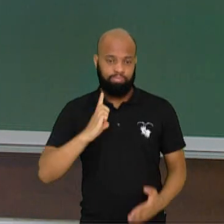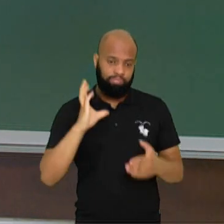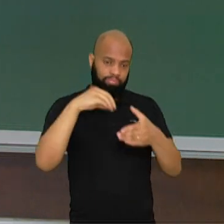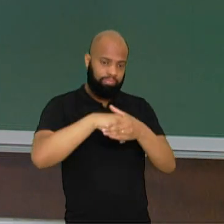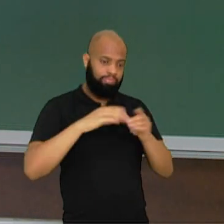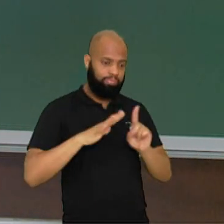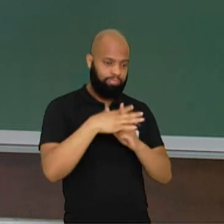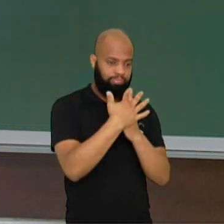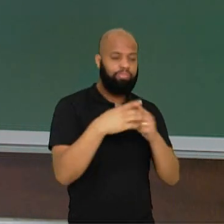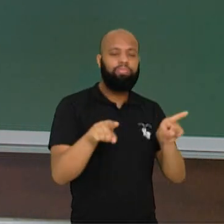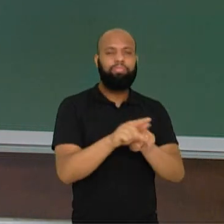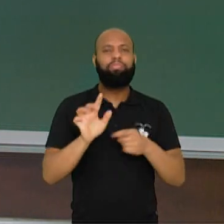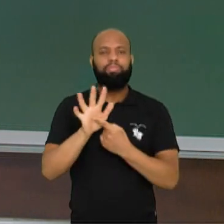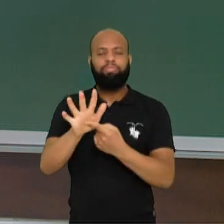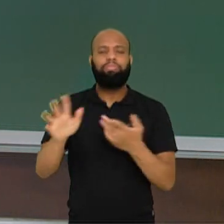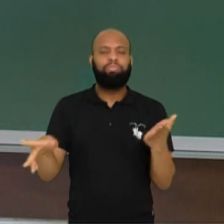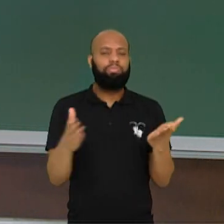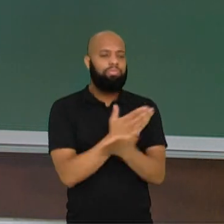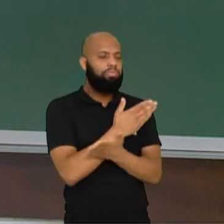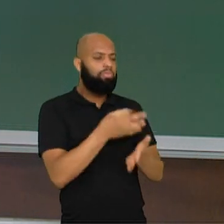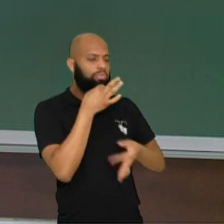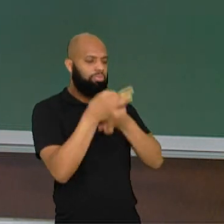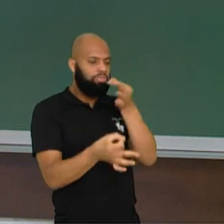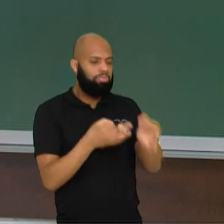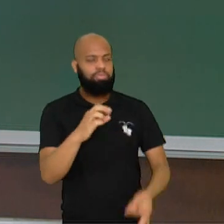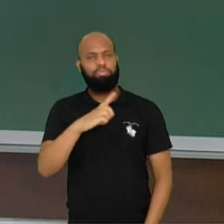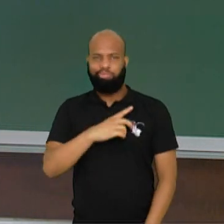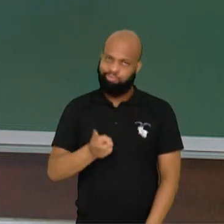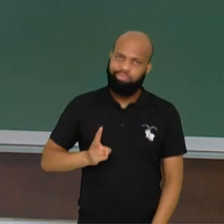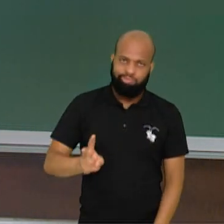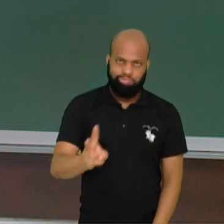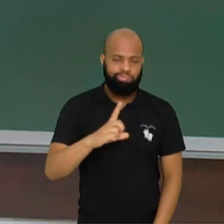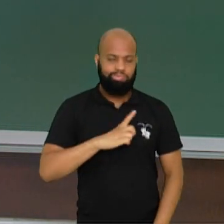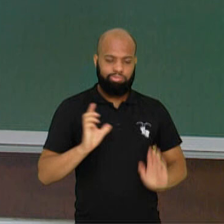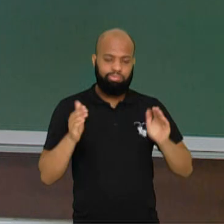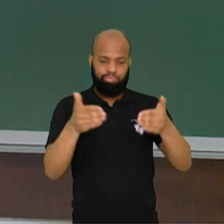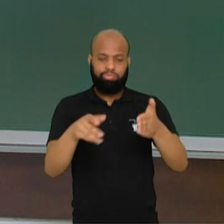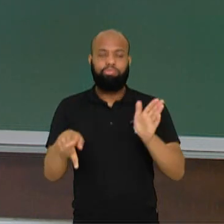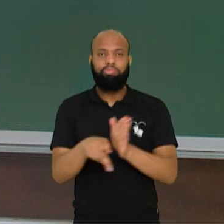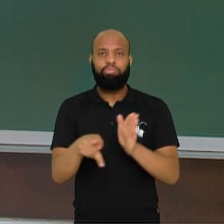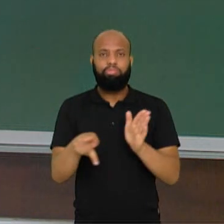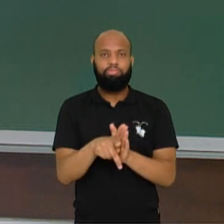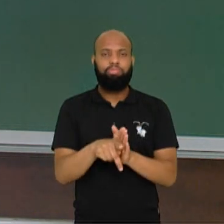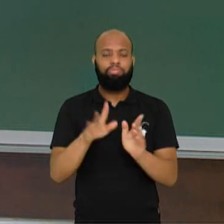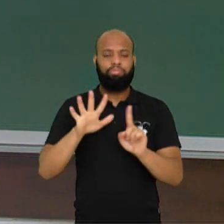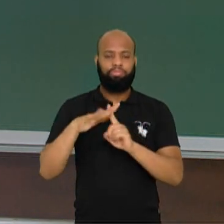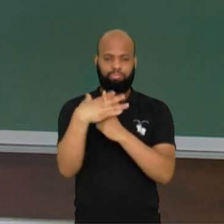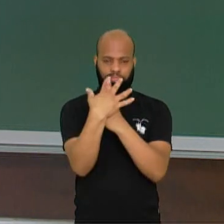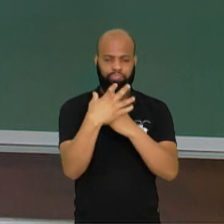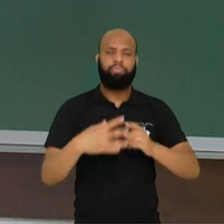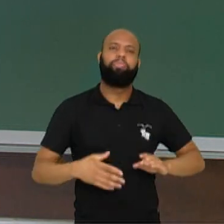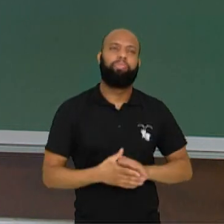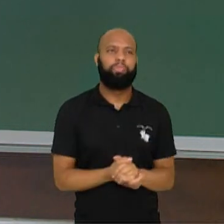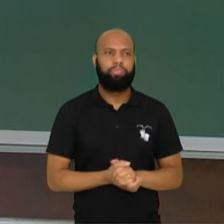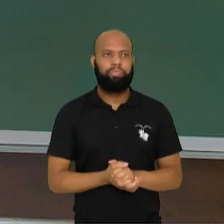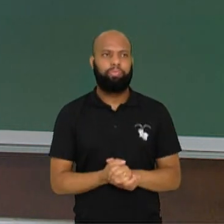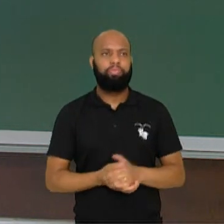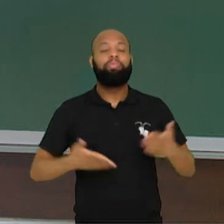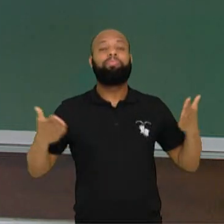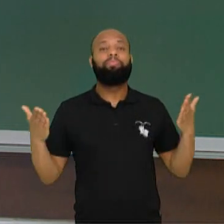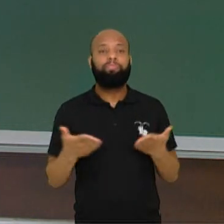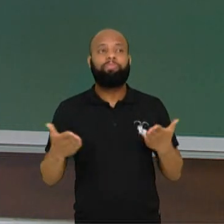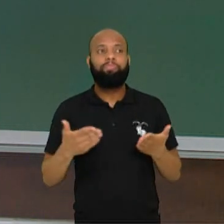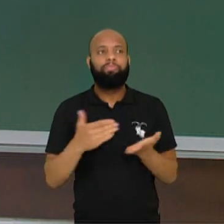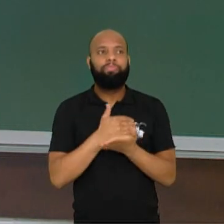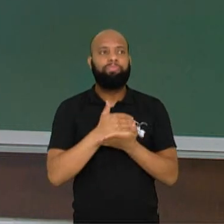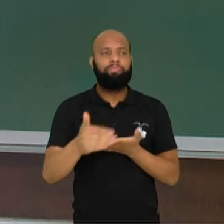e apontamos críticas que são comumente dirigidas aos socialistas. Para